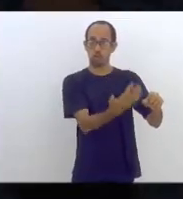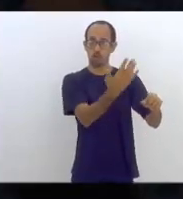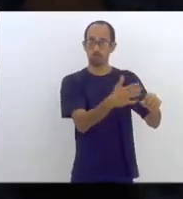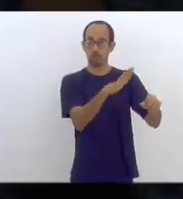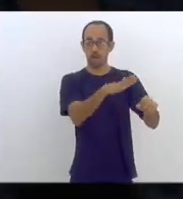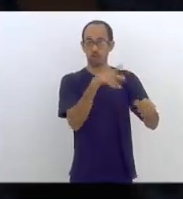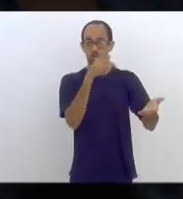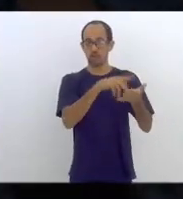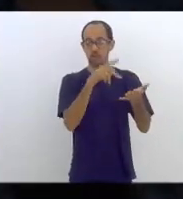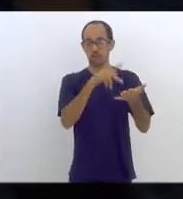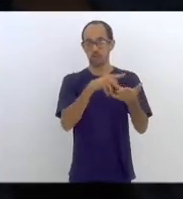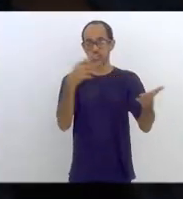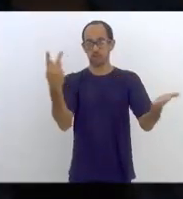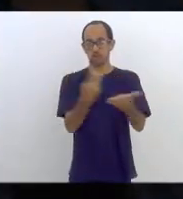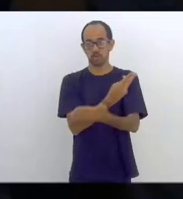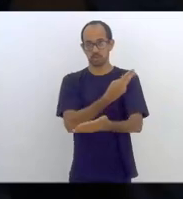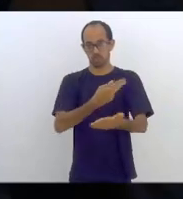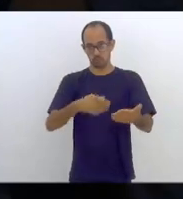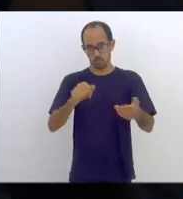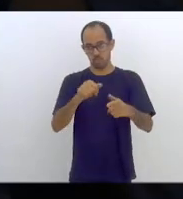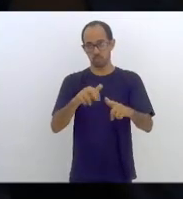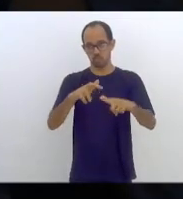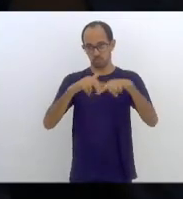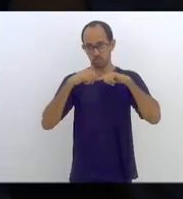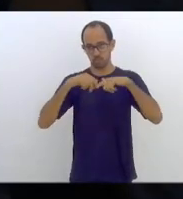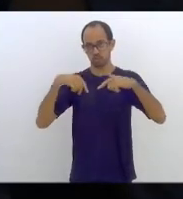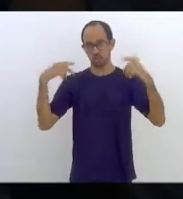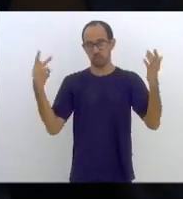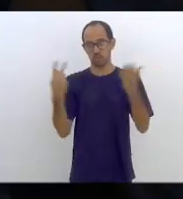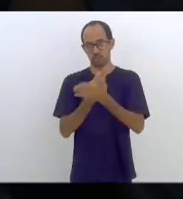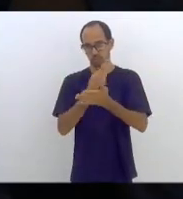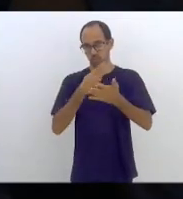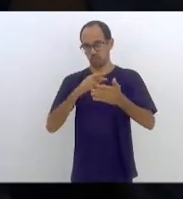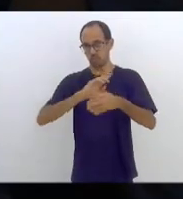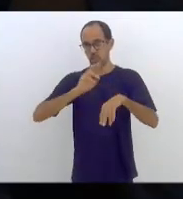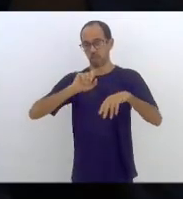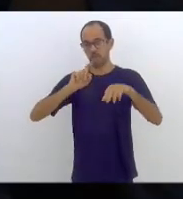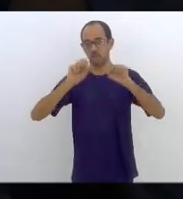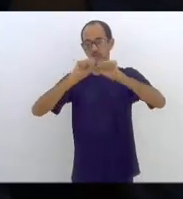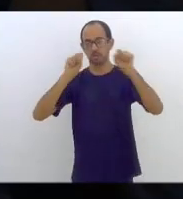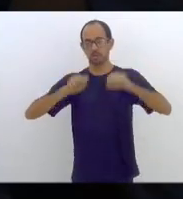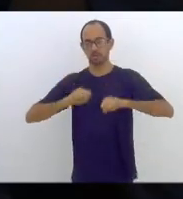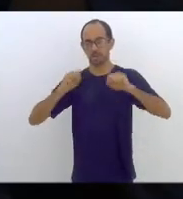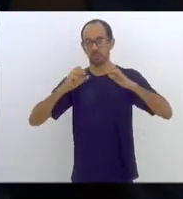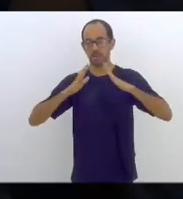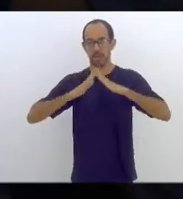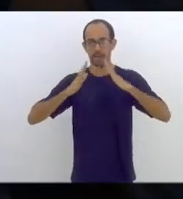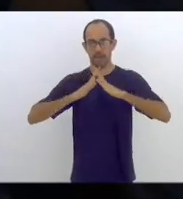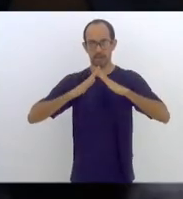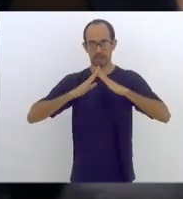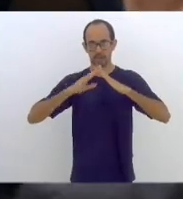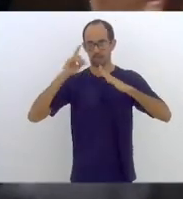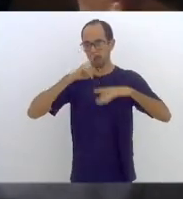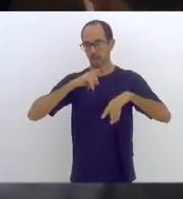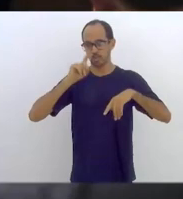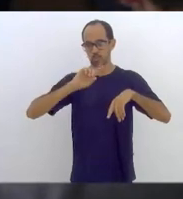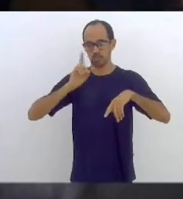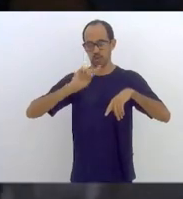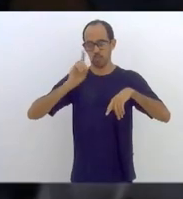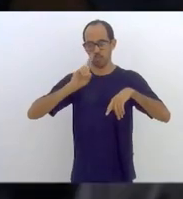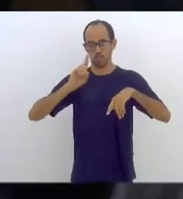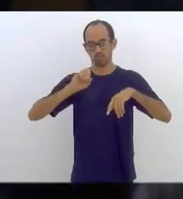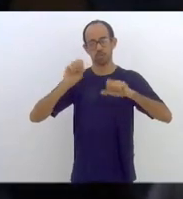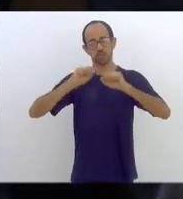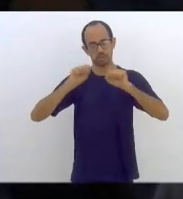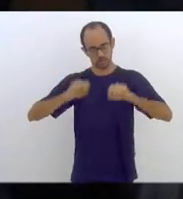foi acionado na manivela por isso que ele tocou não é com o sistema da casa é frágil muito pelo contrário sistema